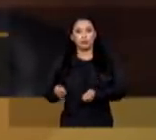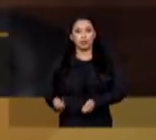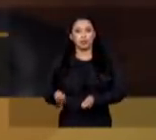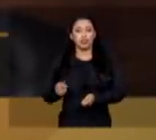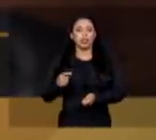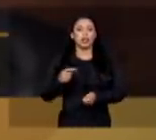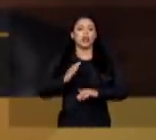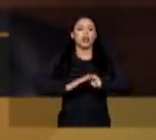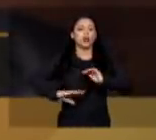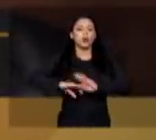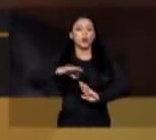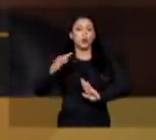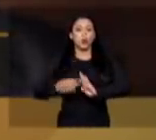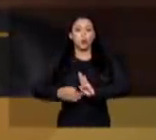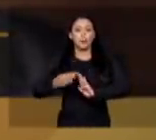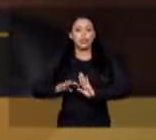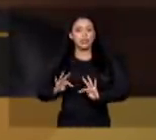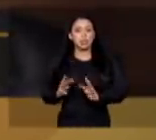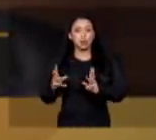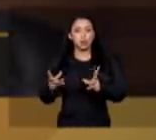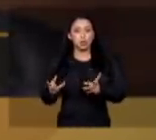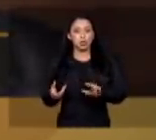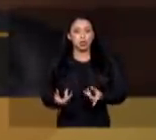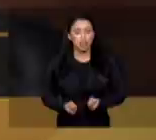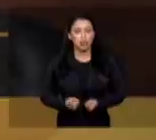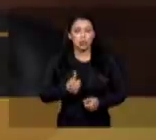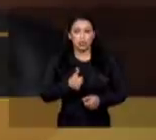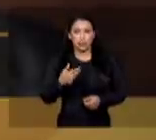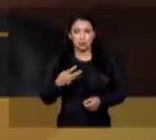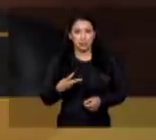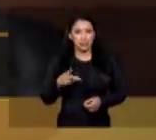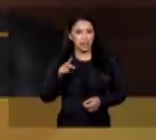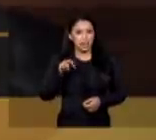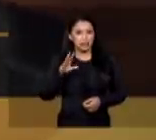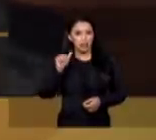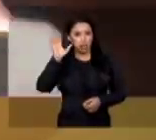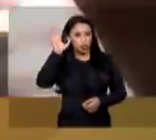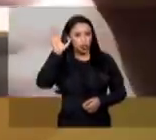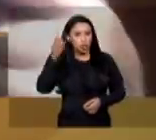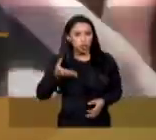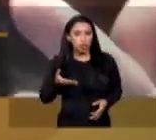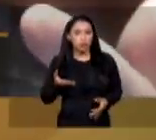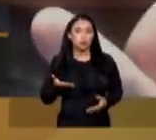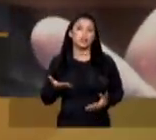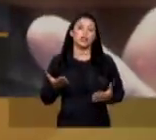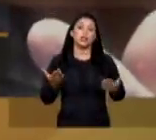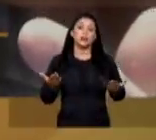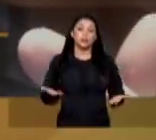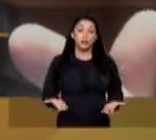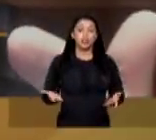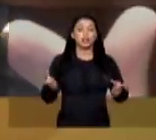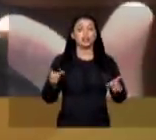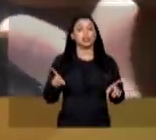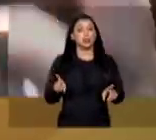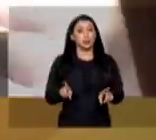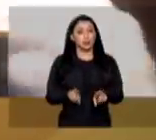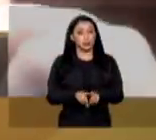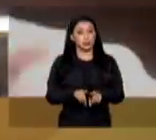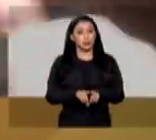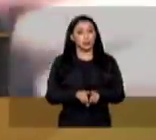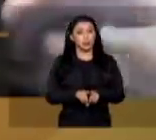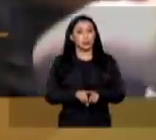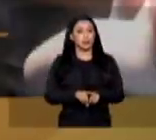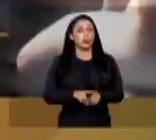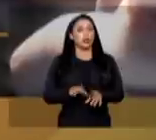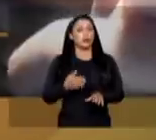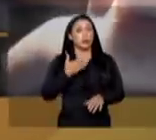a tese da competência integral e plena da 13ª Vara de Curitiba. E subsidiariamente, além